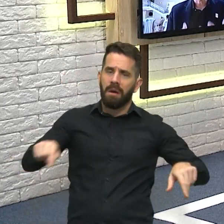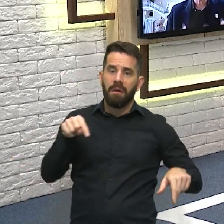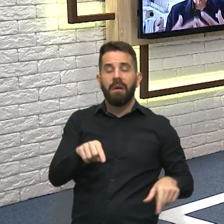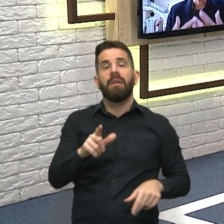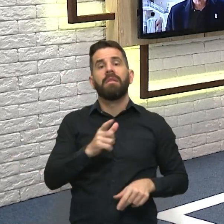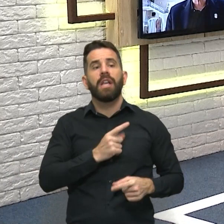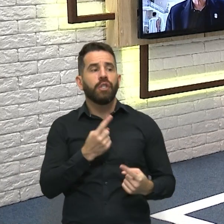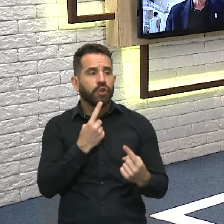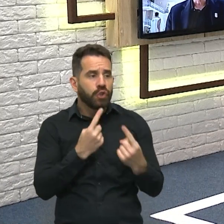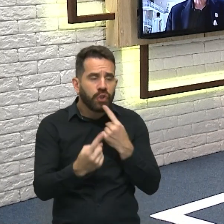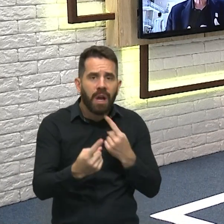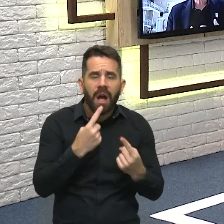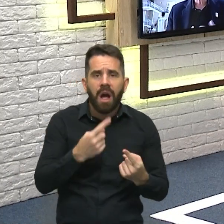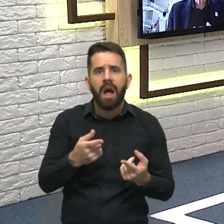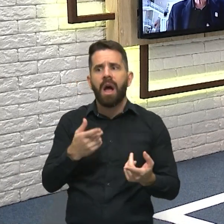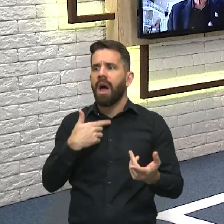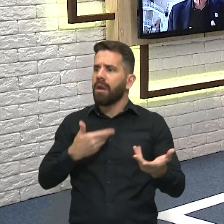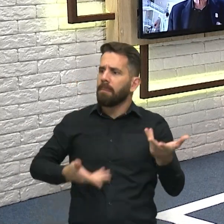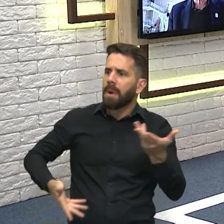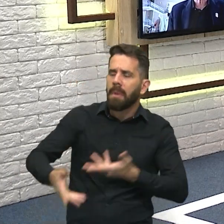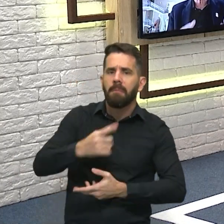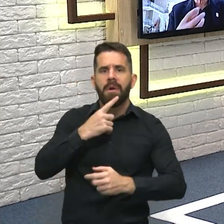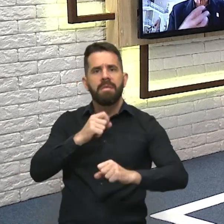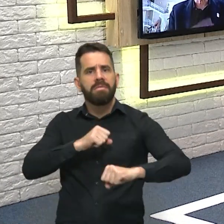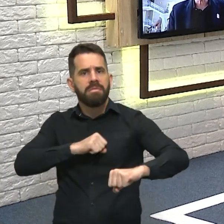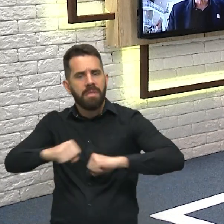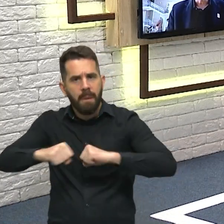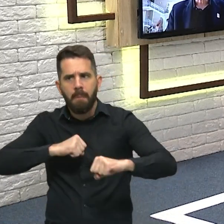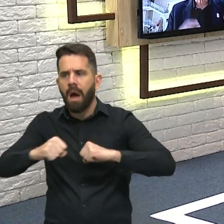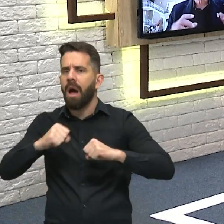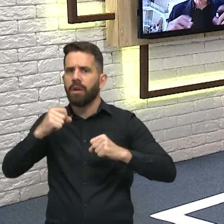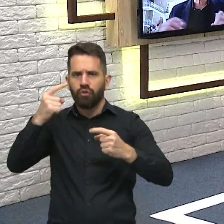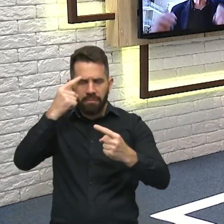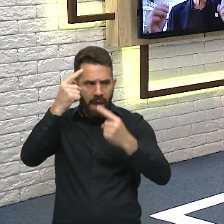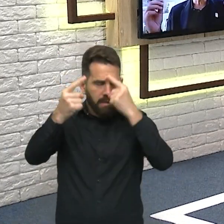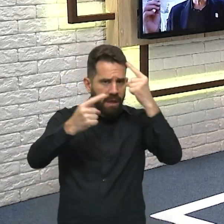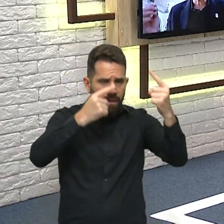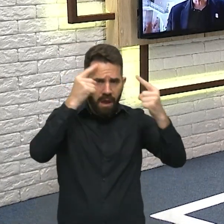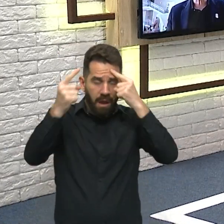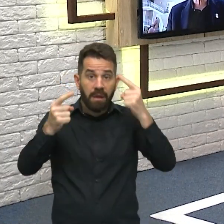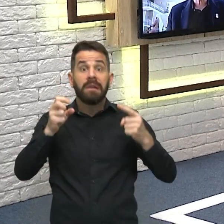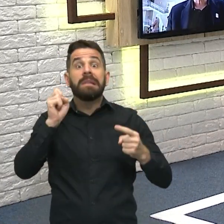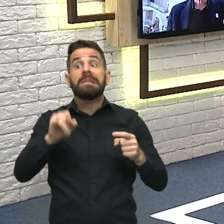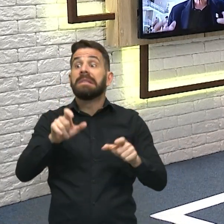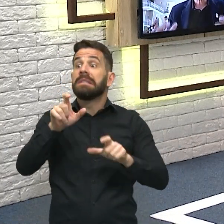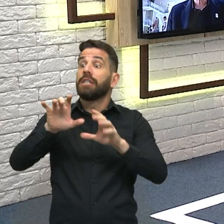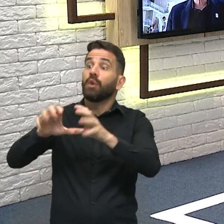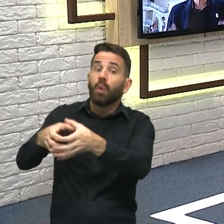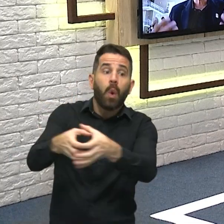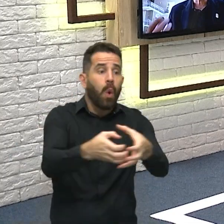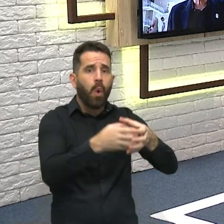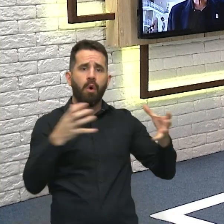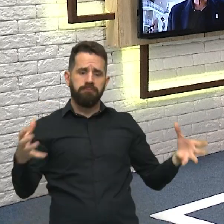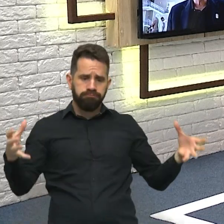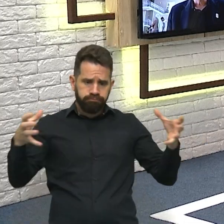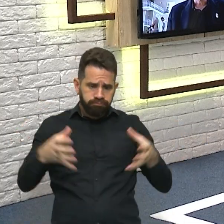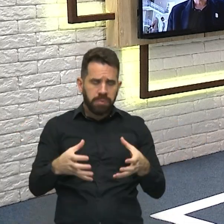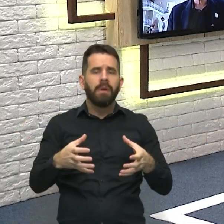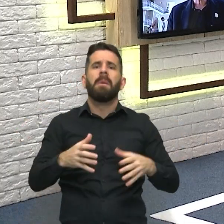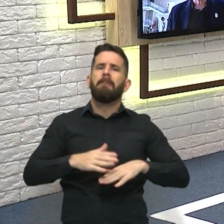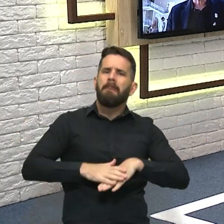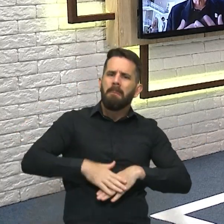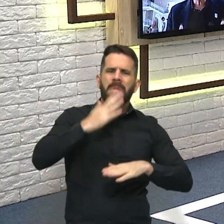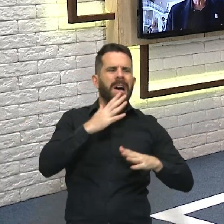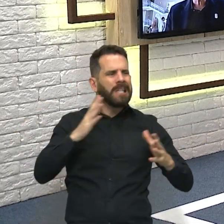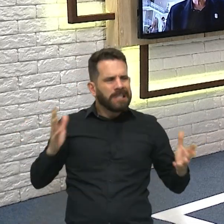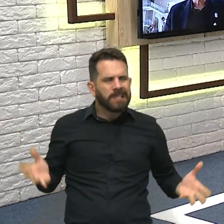conversa franca e aberta. E quanto mais grupos sociais estiverem aqui, trazendo pontos de vista diferentes, a gente fomenta o debate,